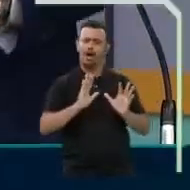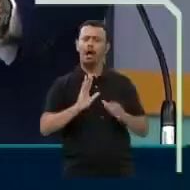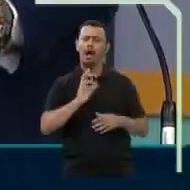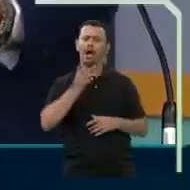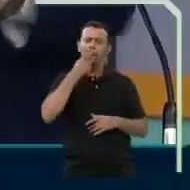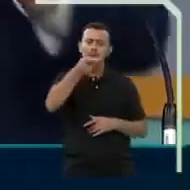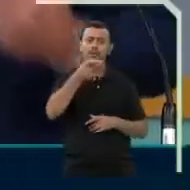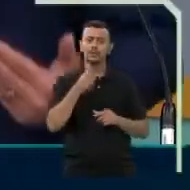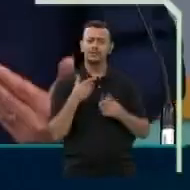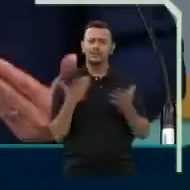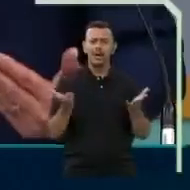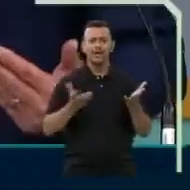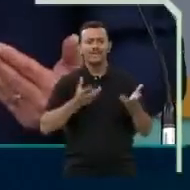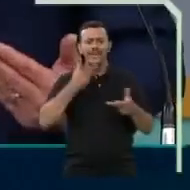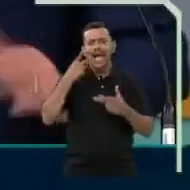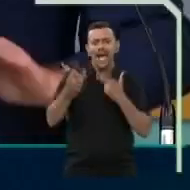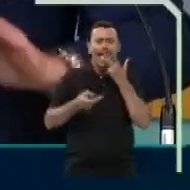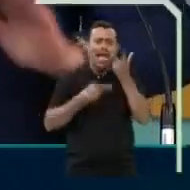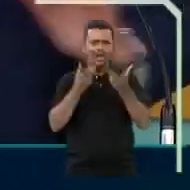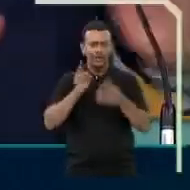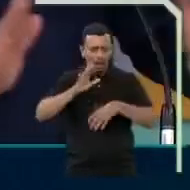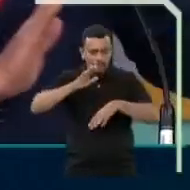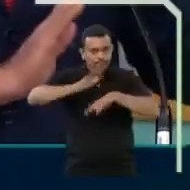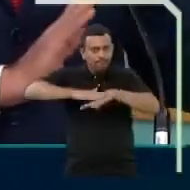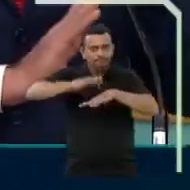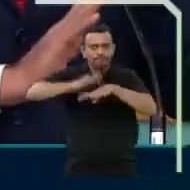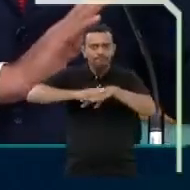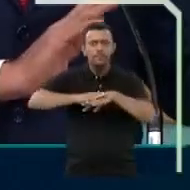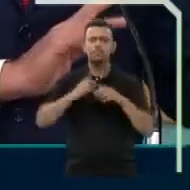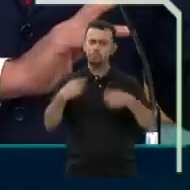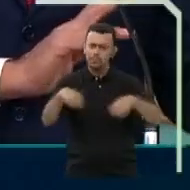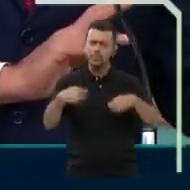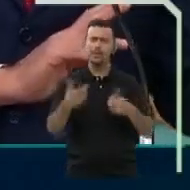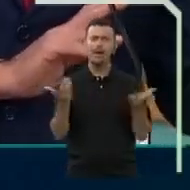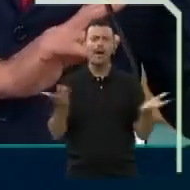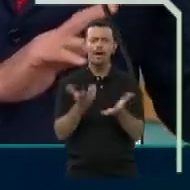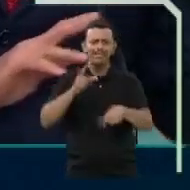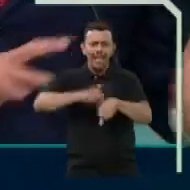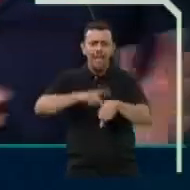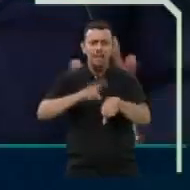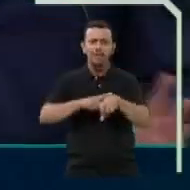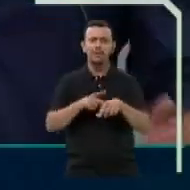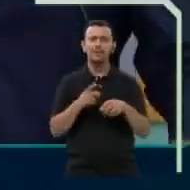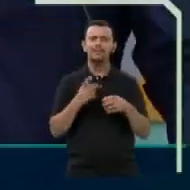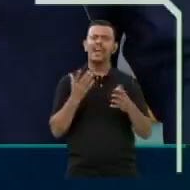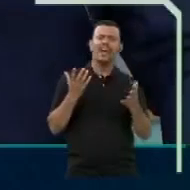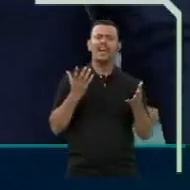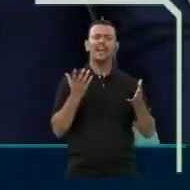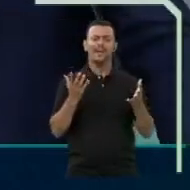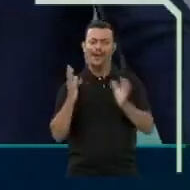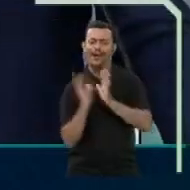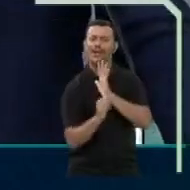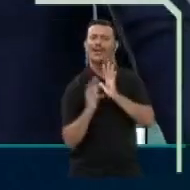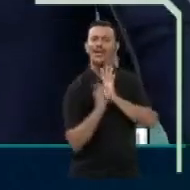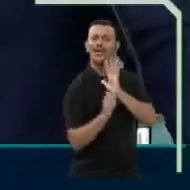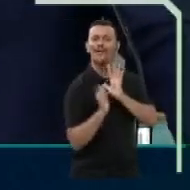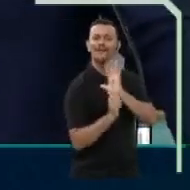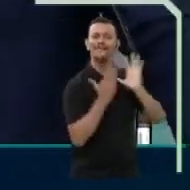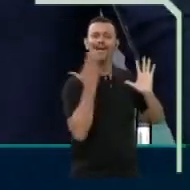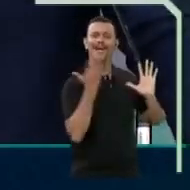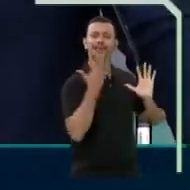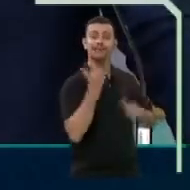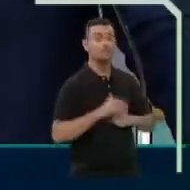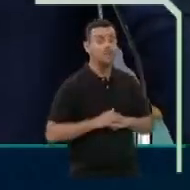muito mais do que falar, fazer. É hora de acabar com esse tempo do rouba mais faz. Agora é o tempo do fala e